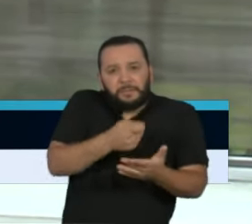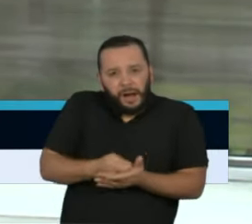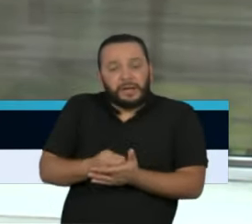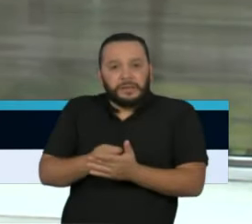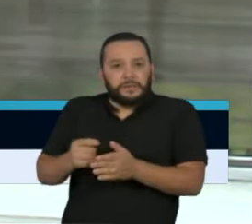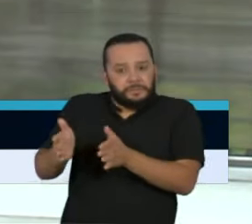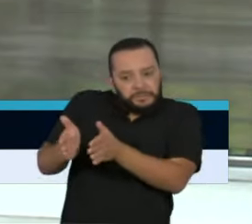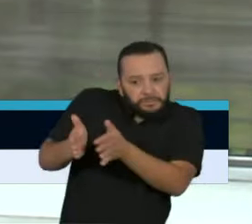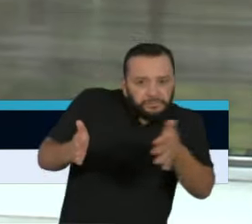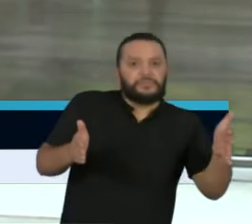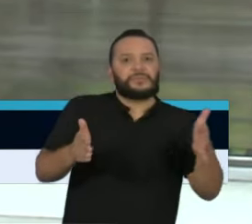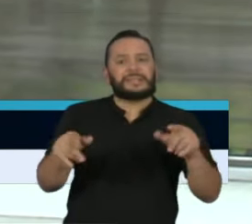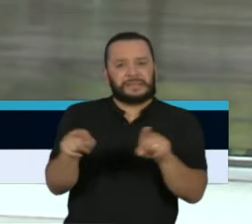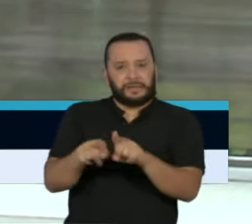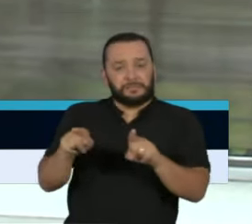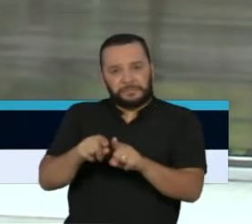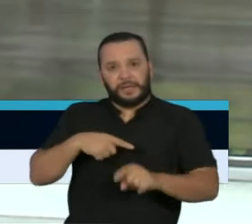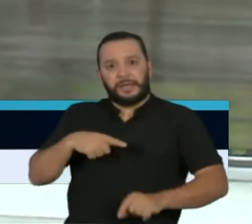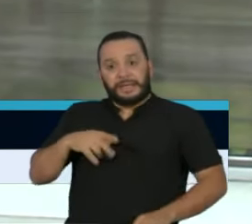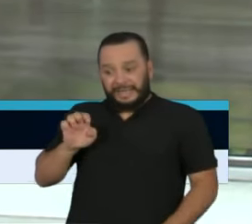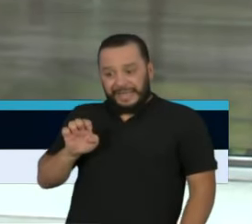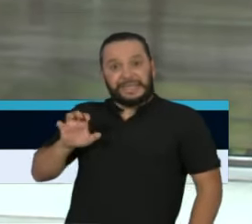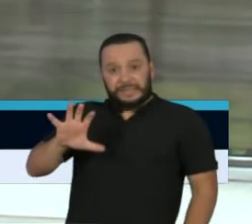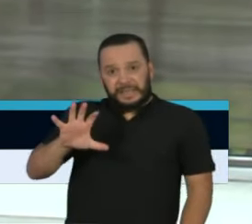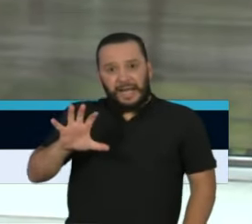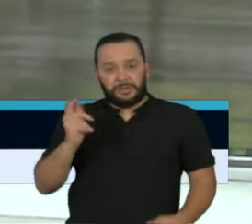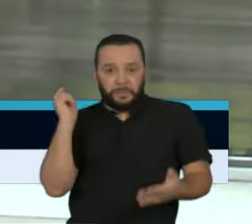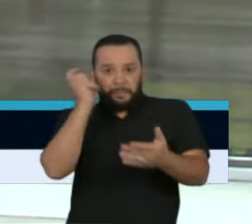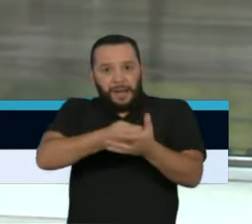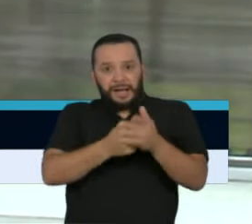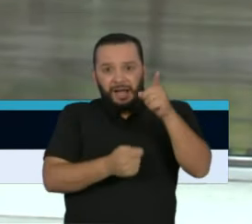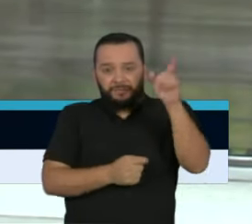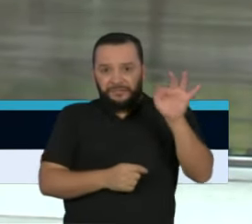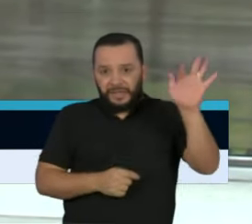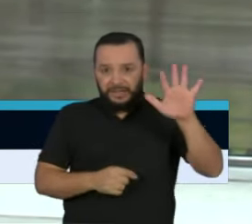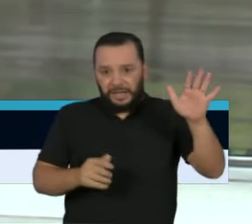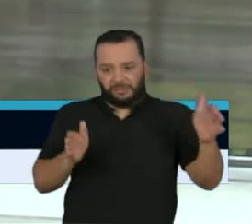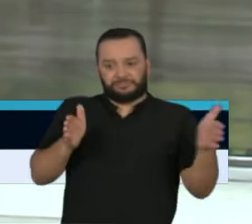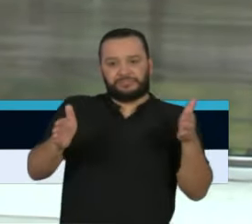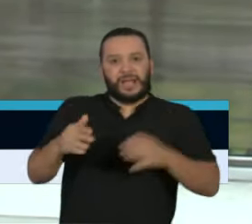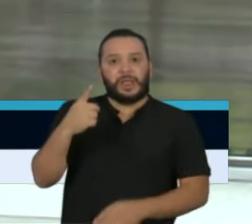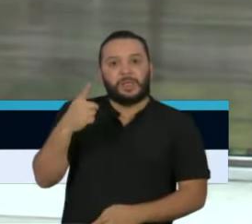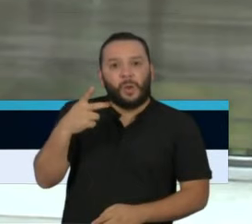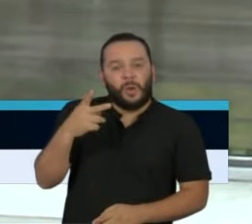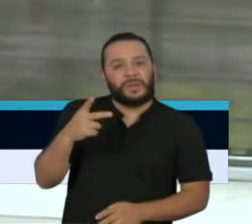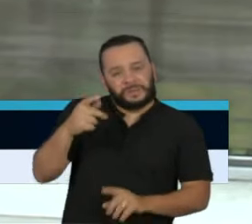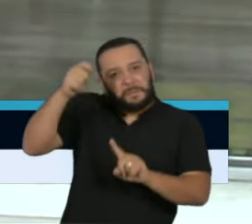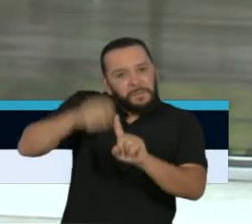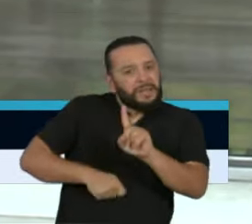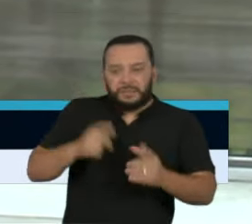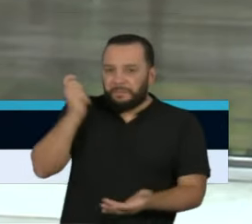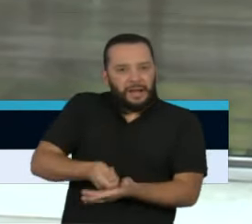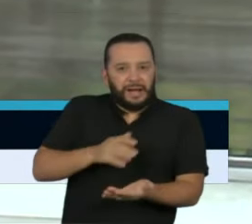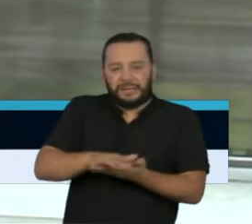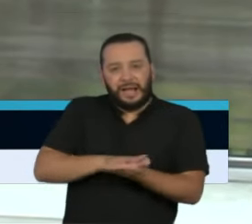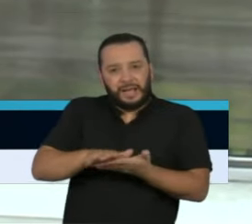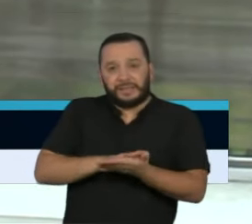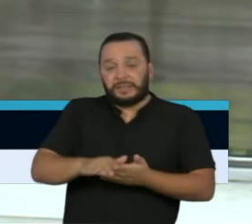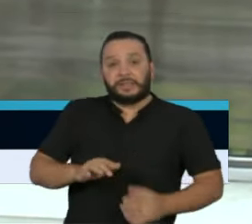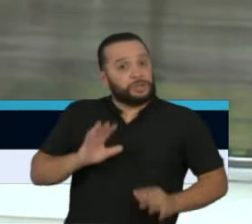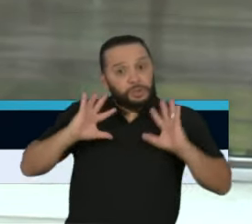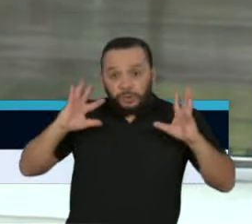pecuniário dos estados por 12 meses. Aliás, esta é a posição de todos os estados brasileiros, não apenas dos 7